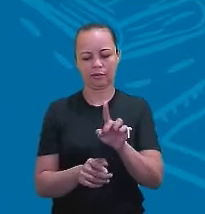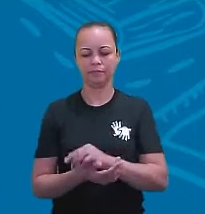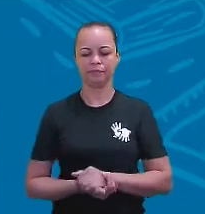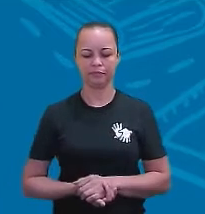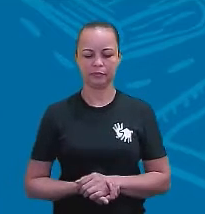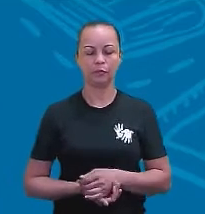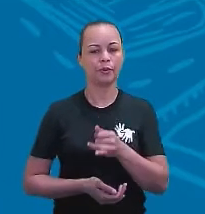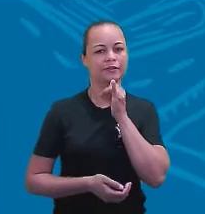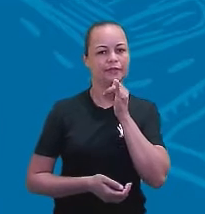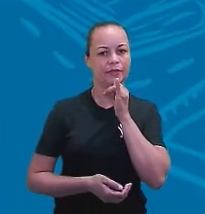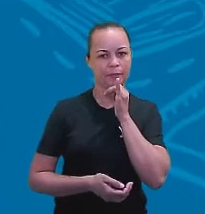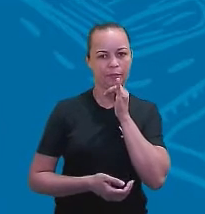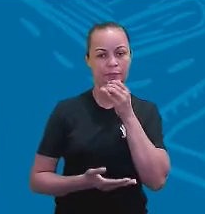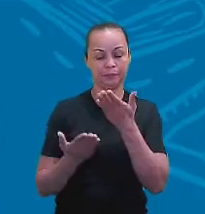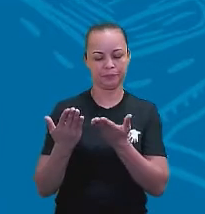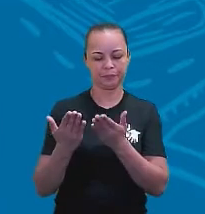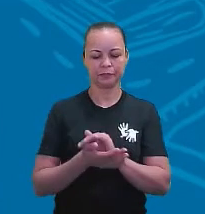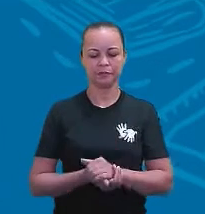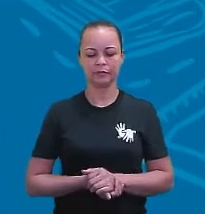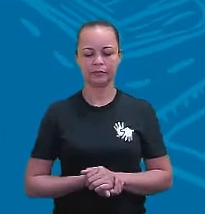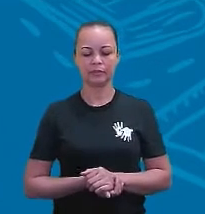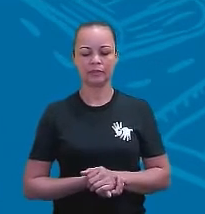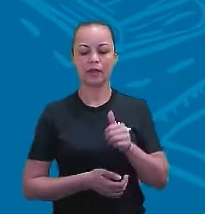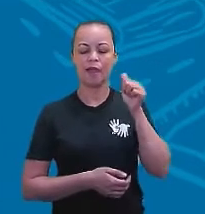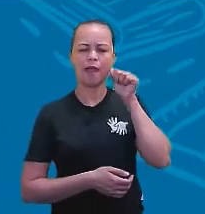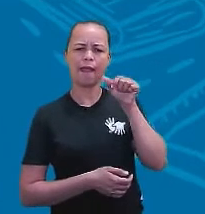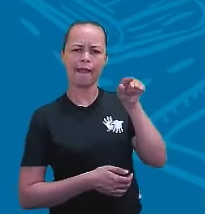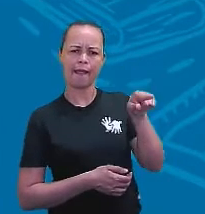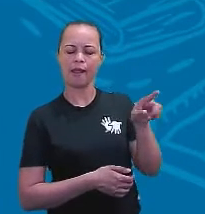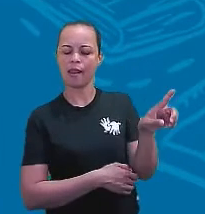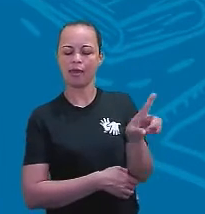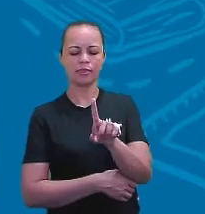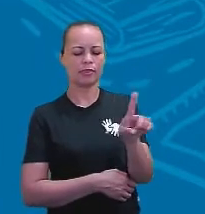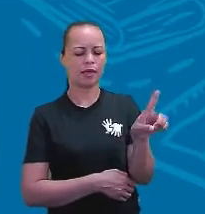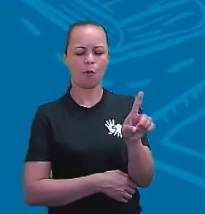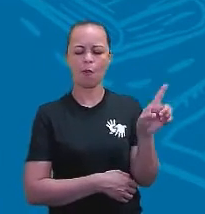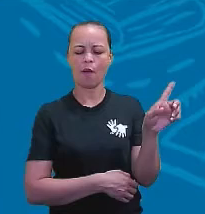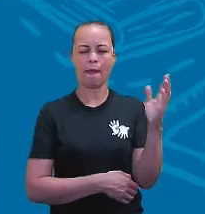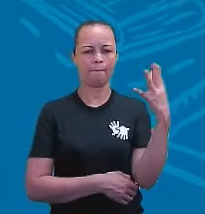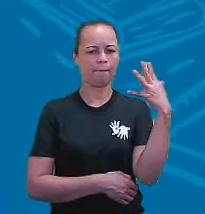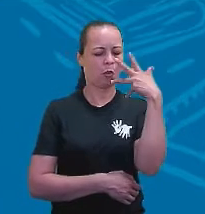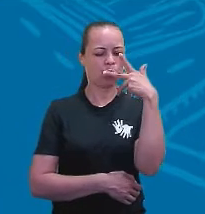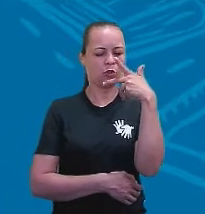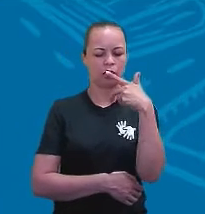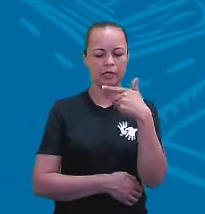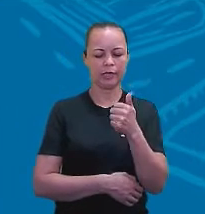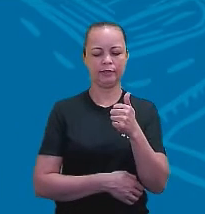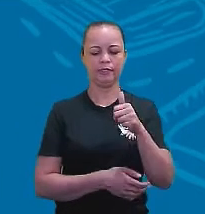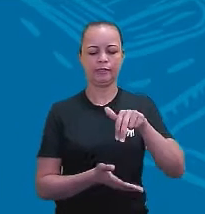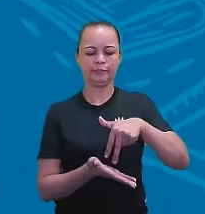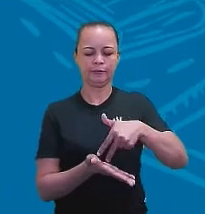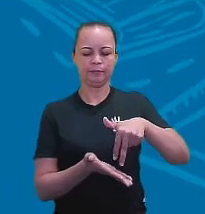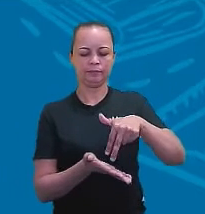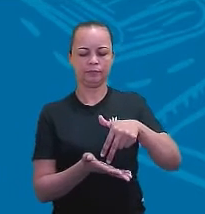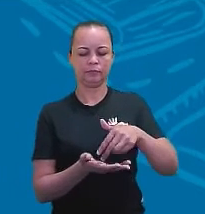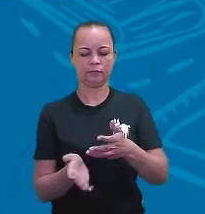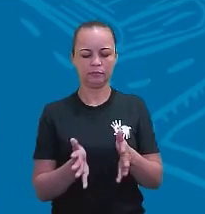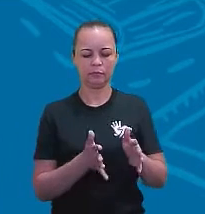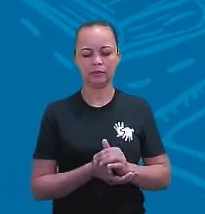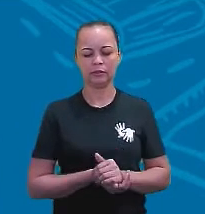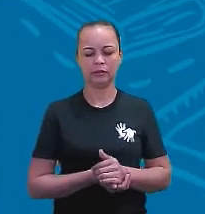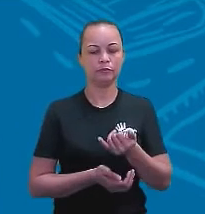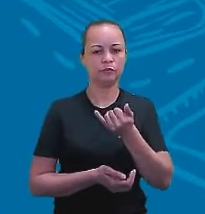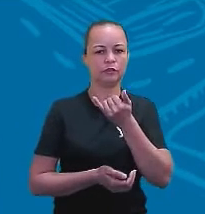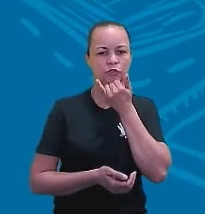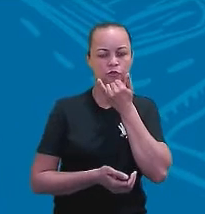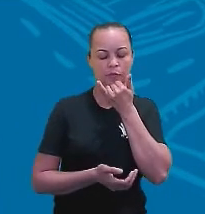He is not a good dancer. Lembra que quando eu afirmei, eu retirei o not. E